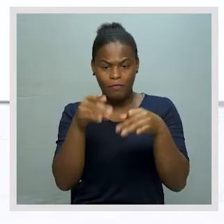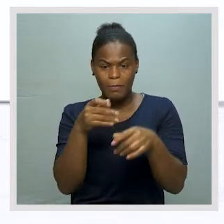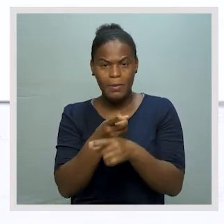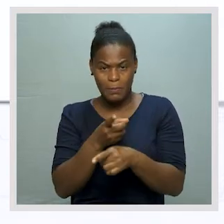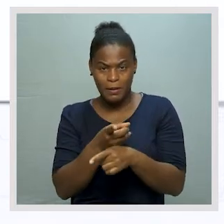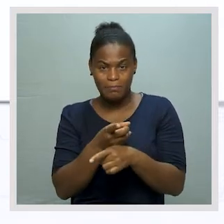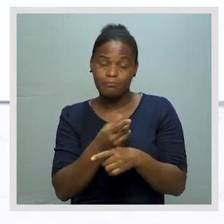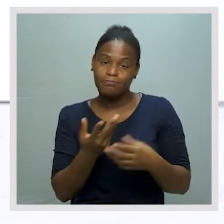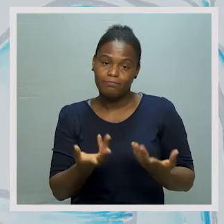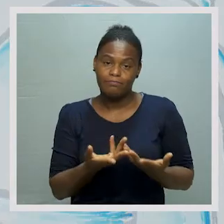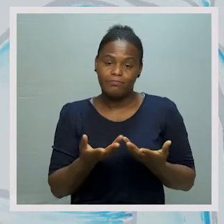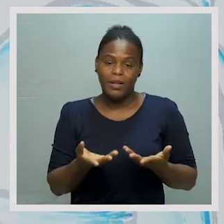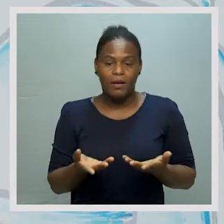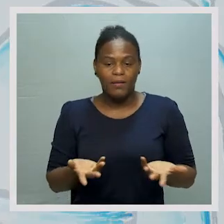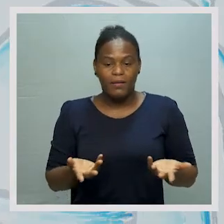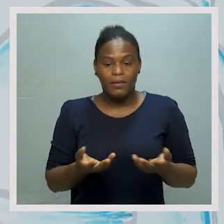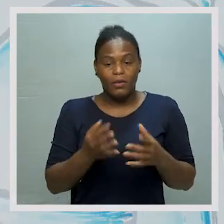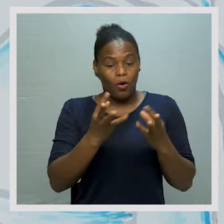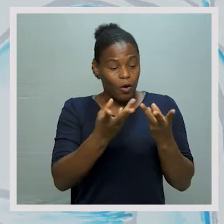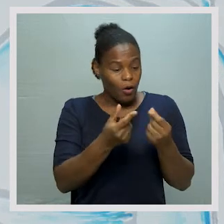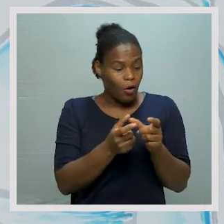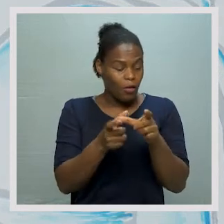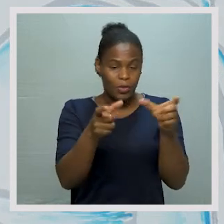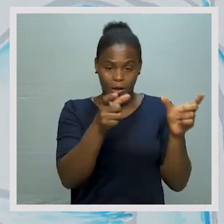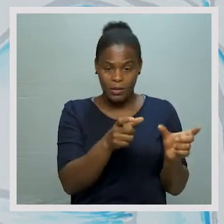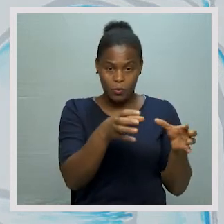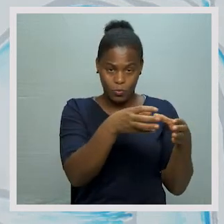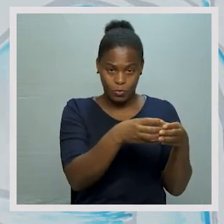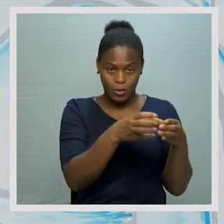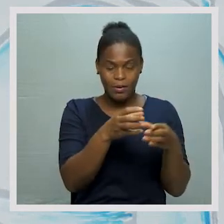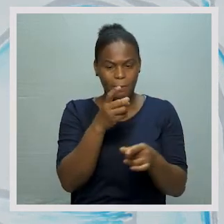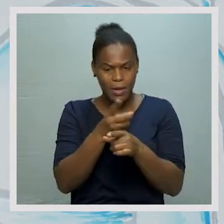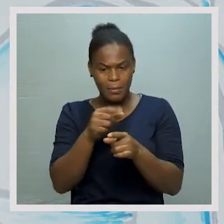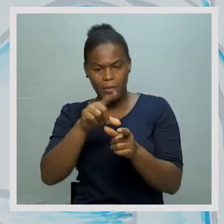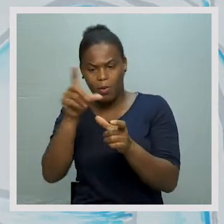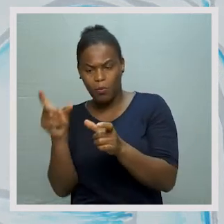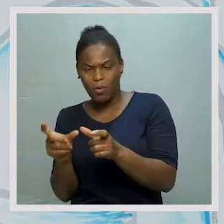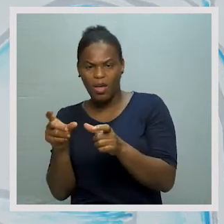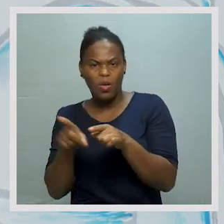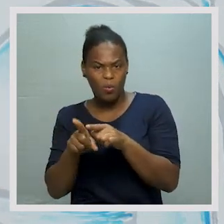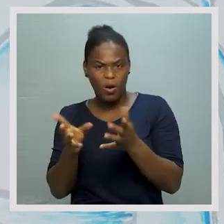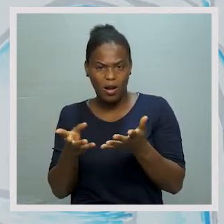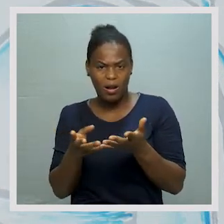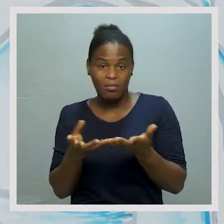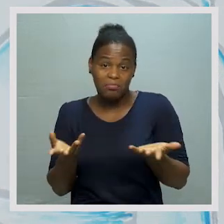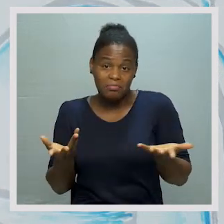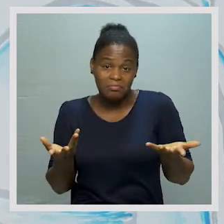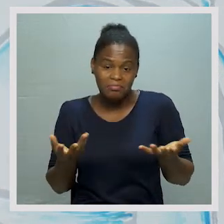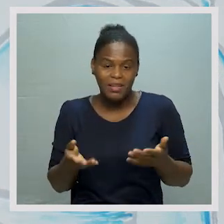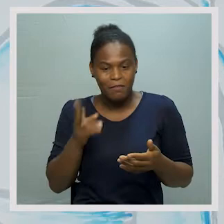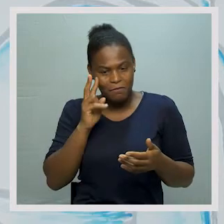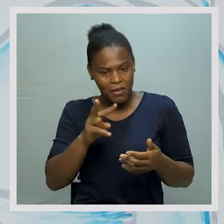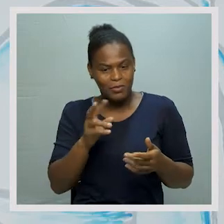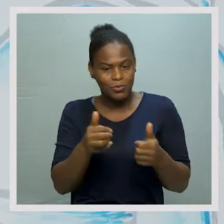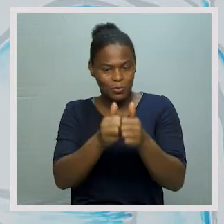resultado? O resultado deste cálculo é o mesmo que o resultado deste cálculo? Será?